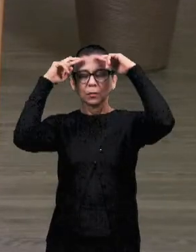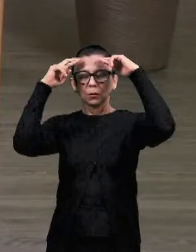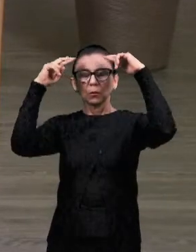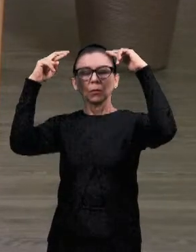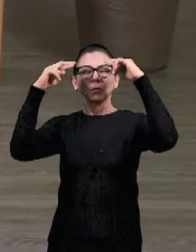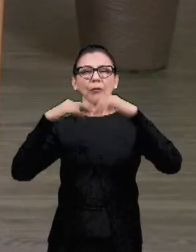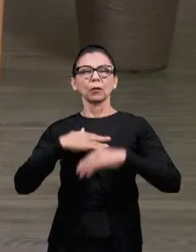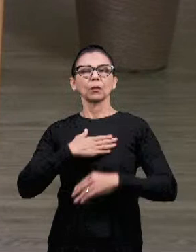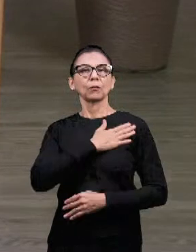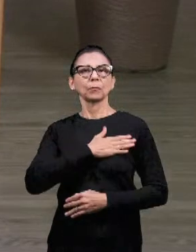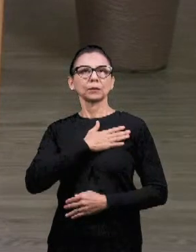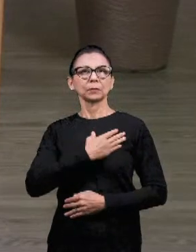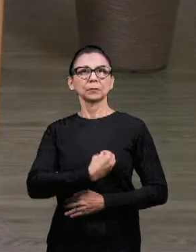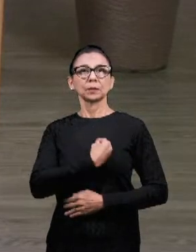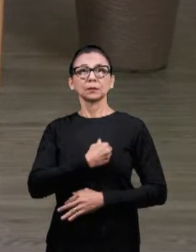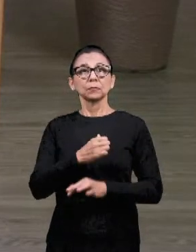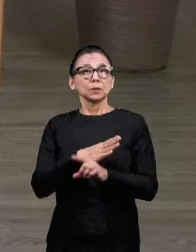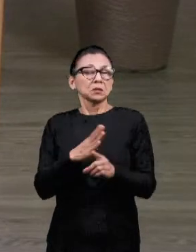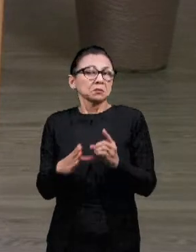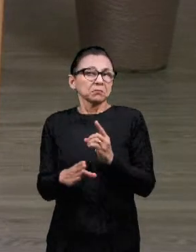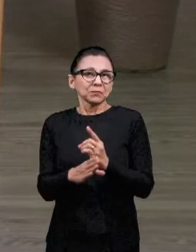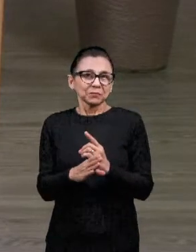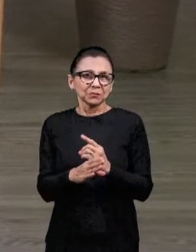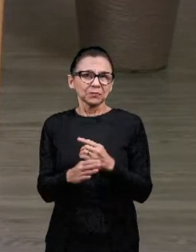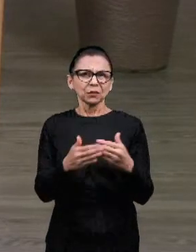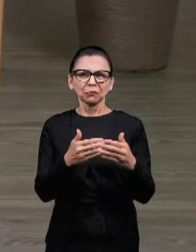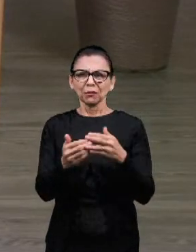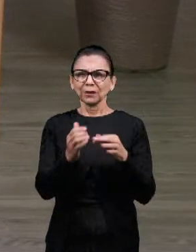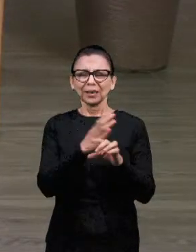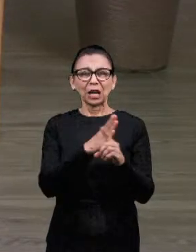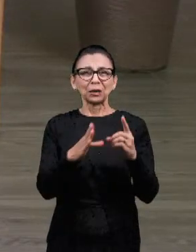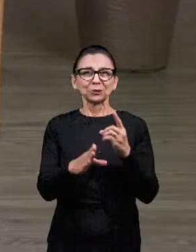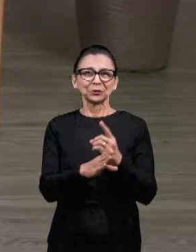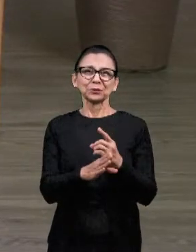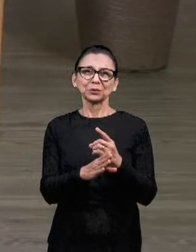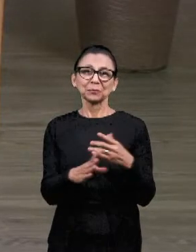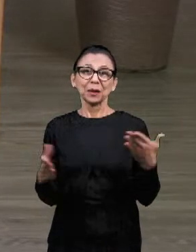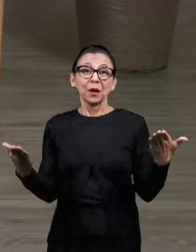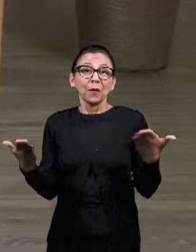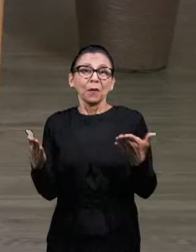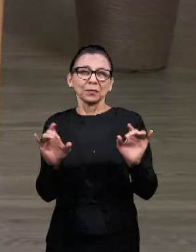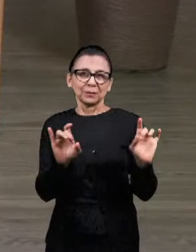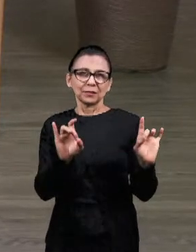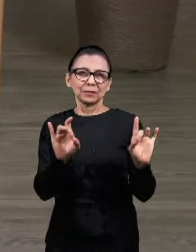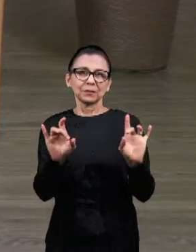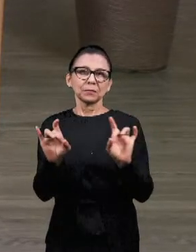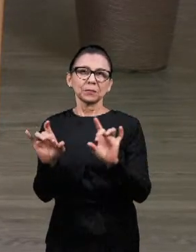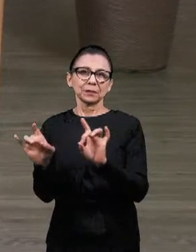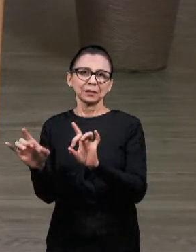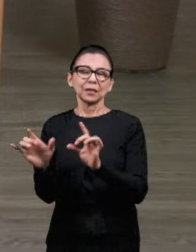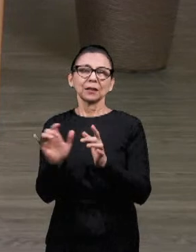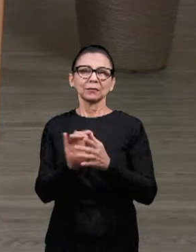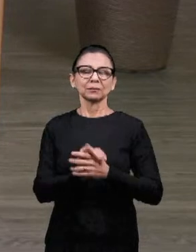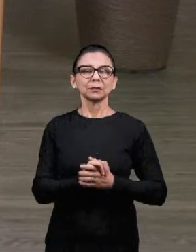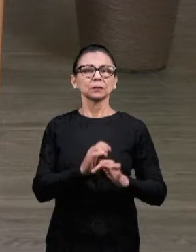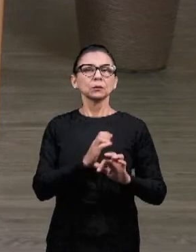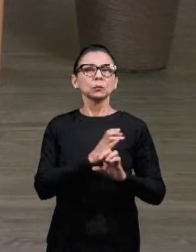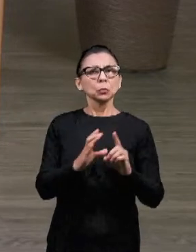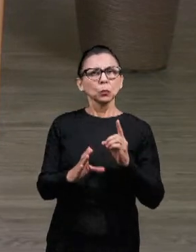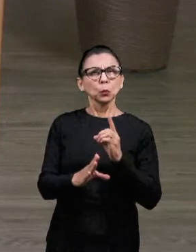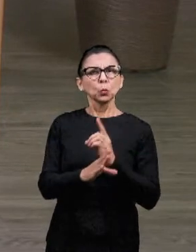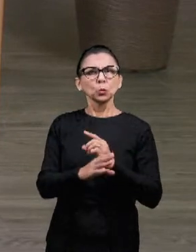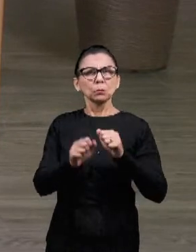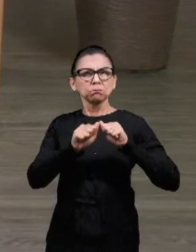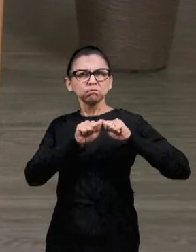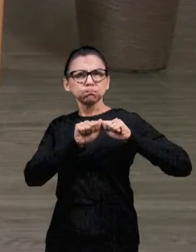poder participar desse culto, de qualquer culto, mas principalmente desse culto, que atinge tantas